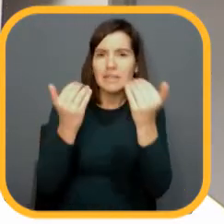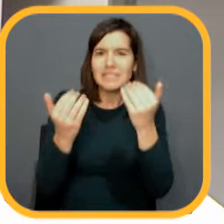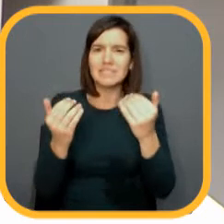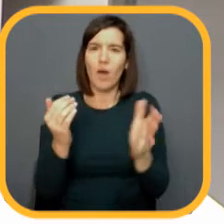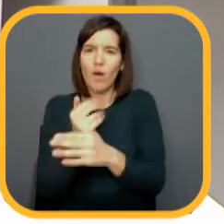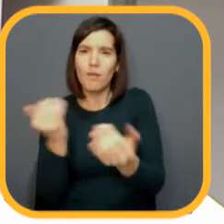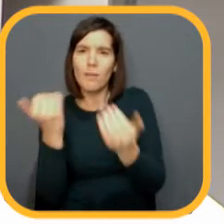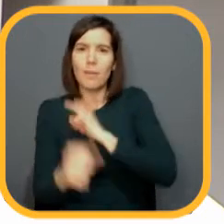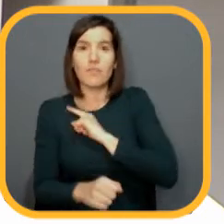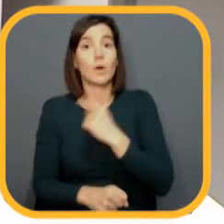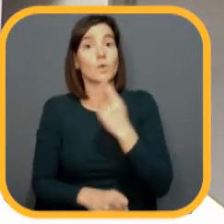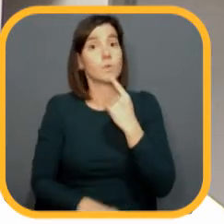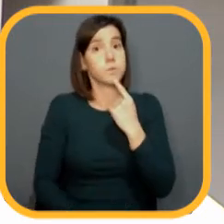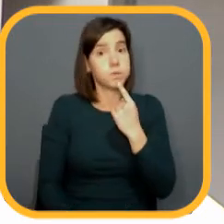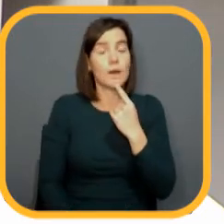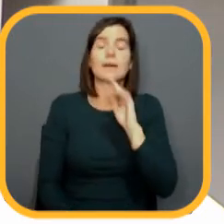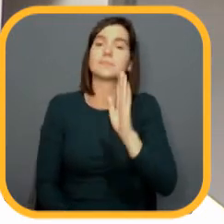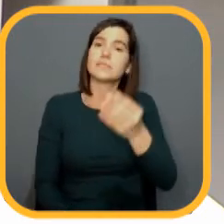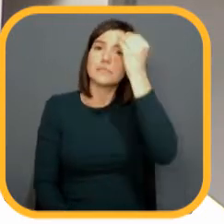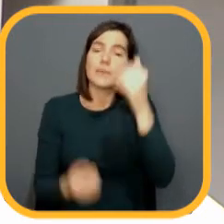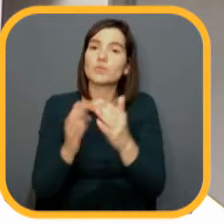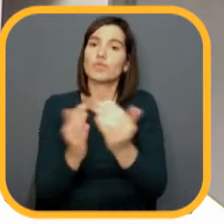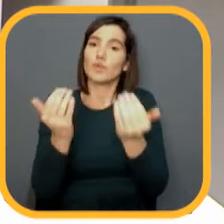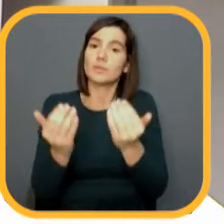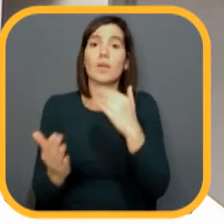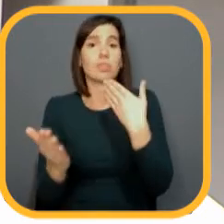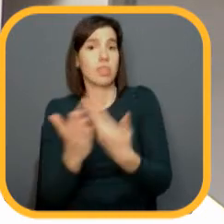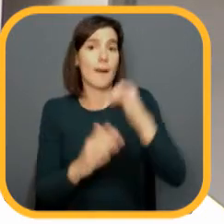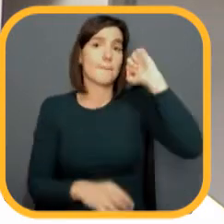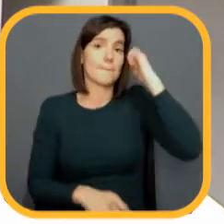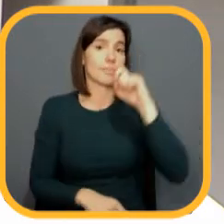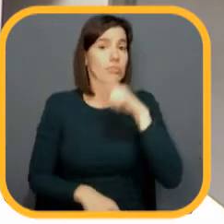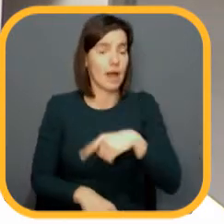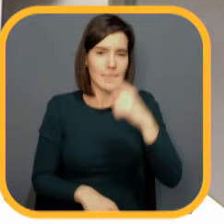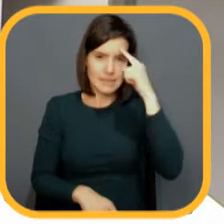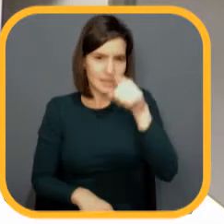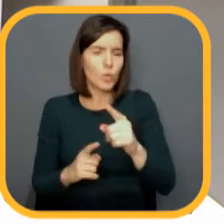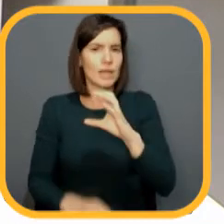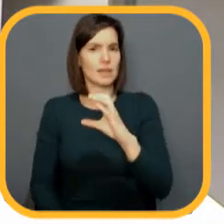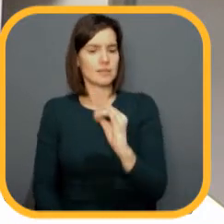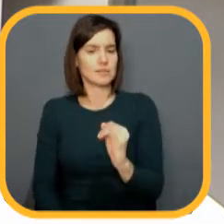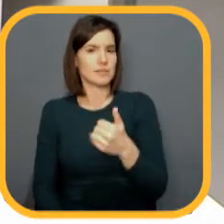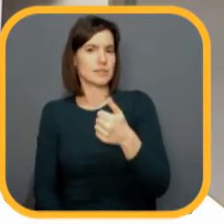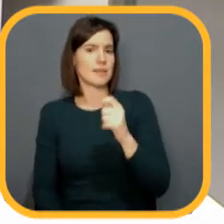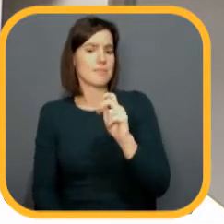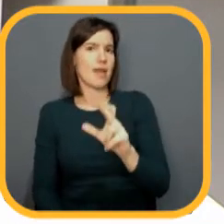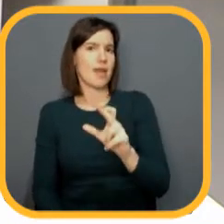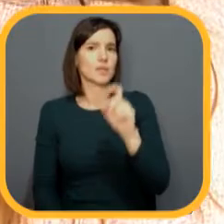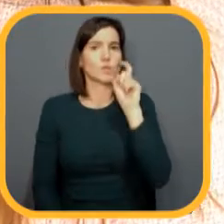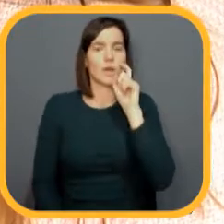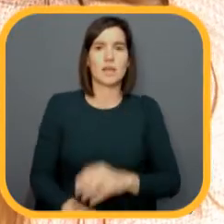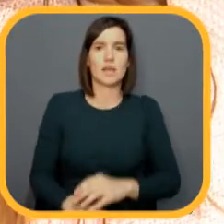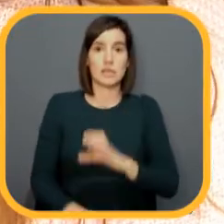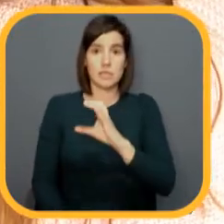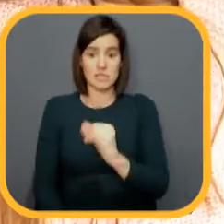a aumentar. Por isso é essencial que todos saibam o que são estas ameaças e os danos que podem provocar. Sabes o que é cibersegurança?